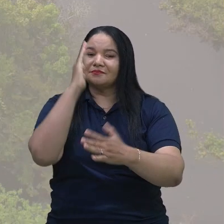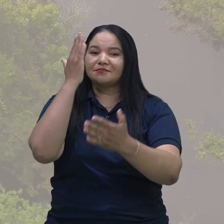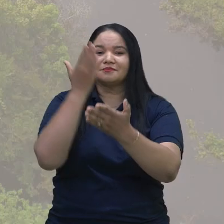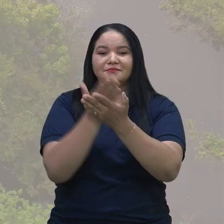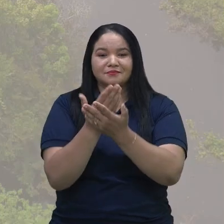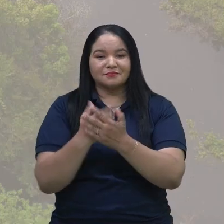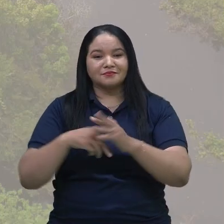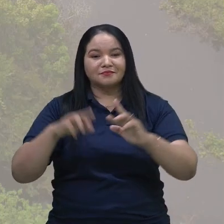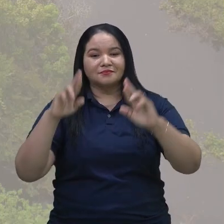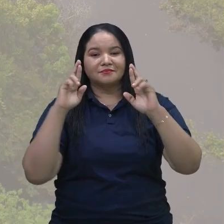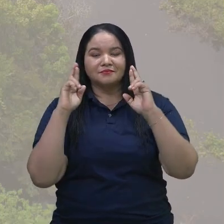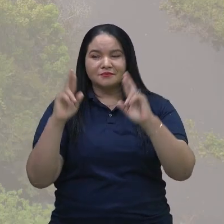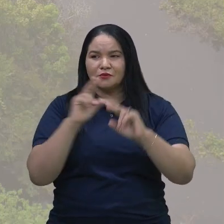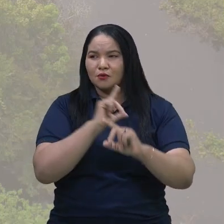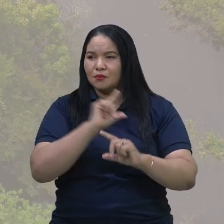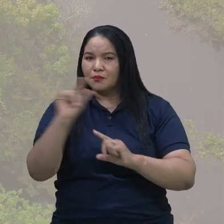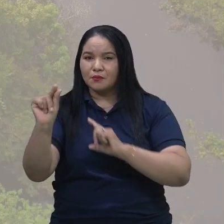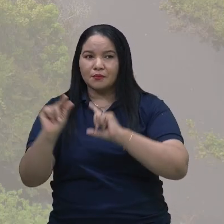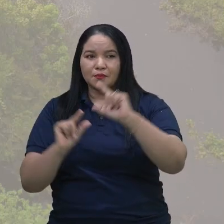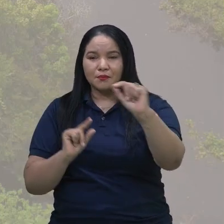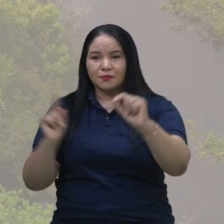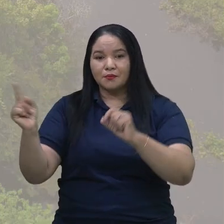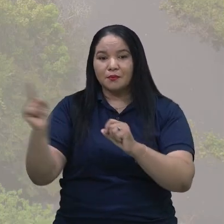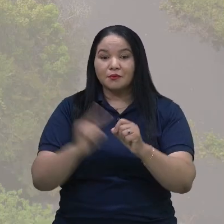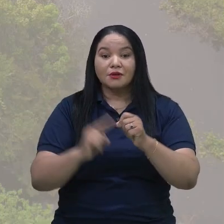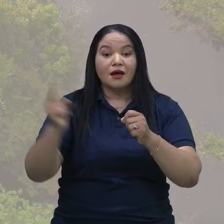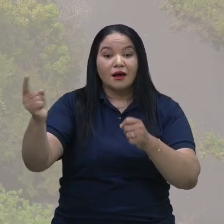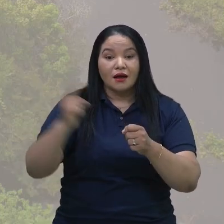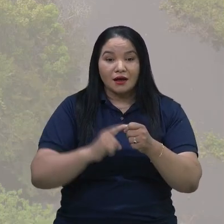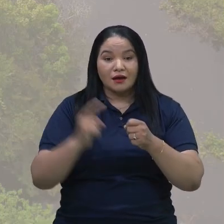esperança de quem partiu e quer